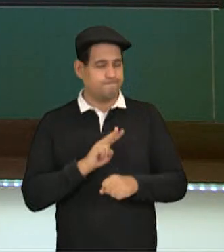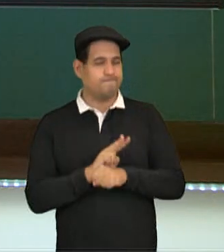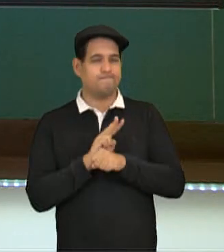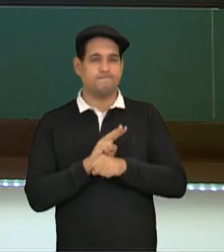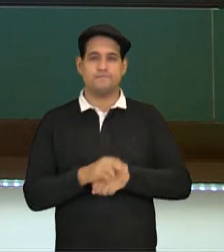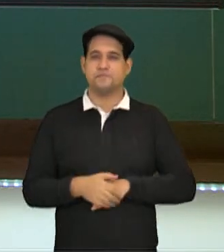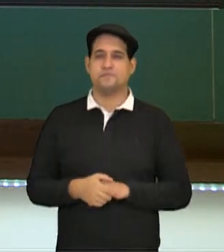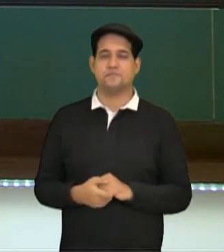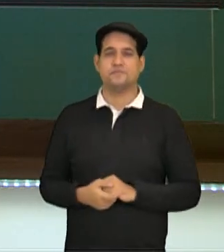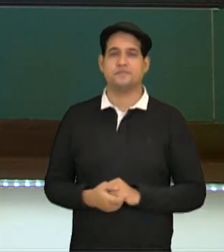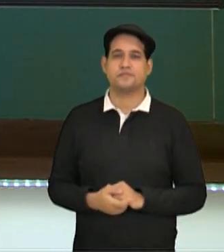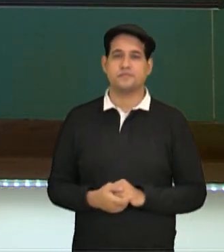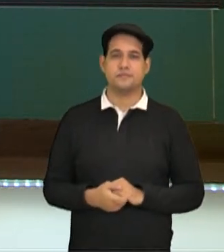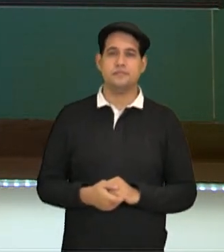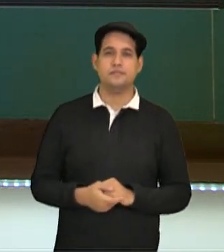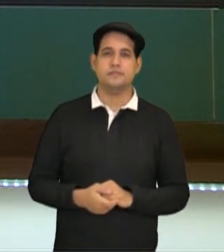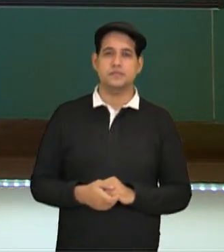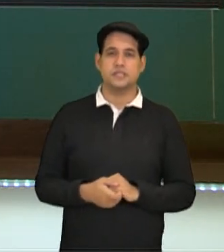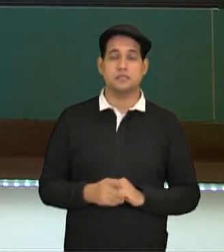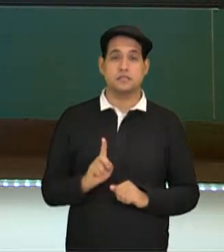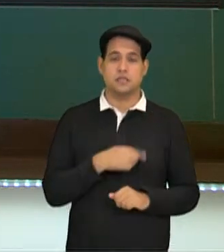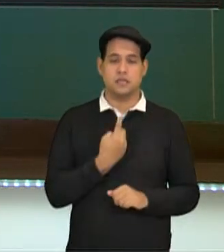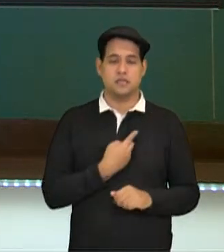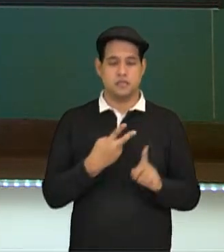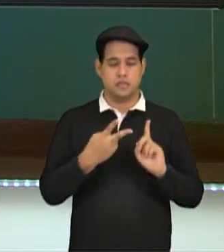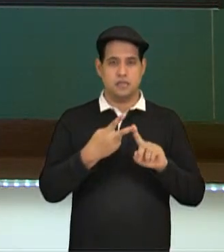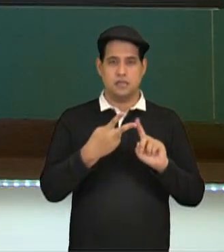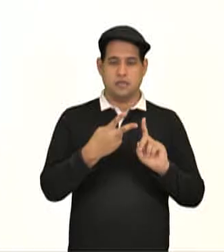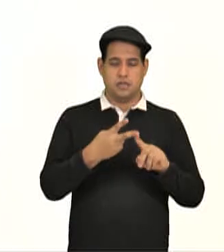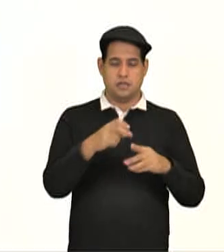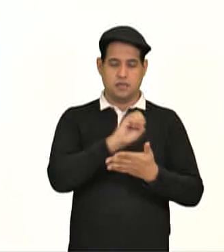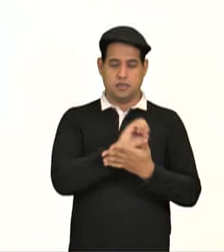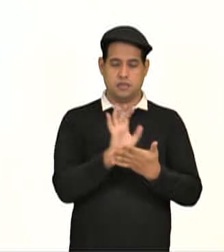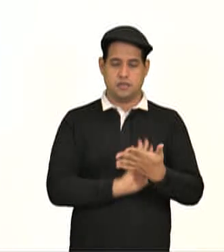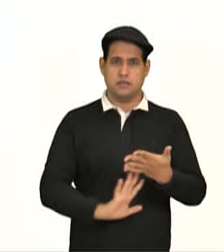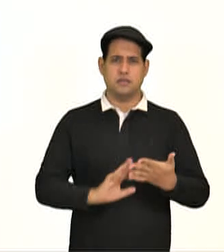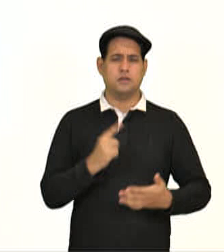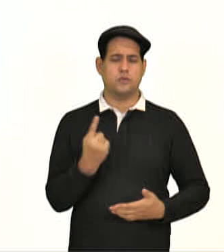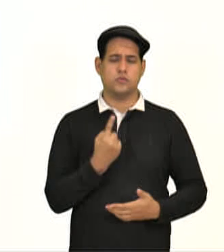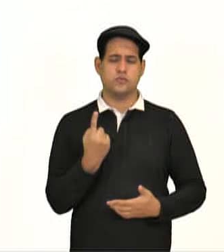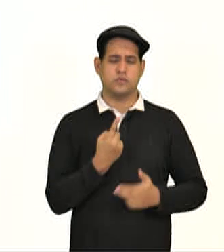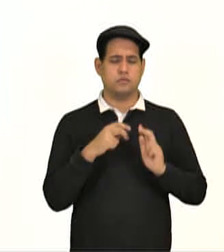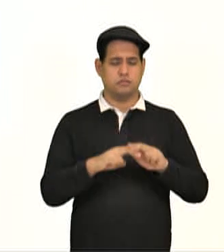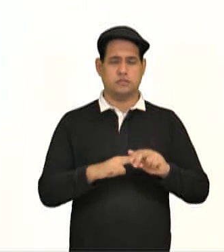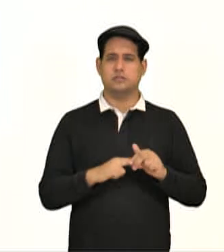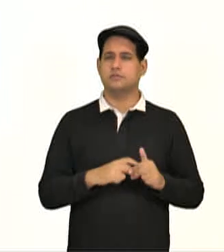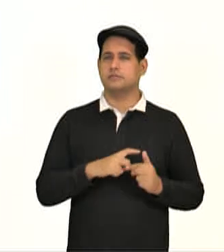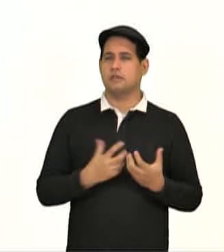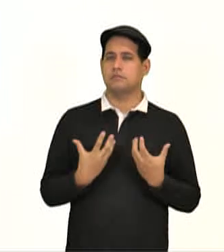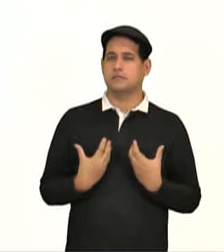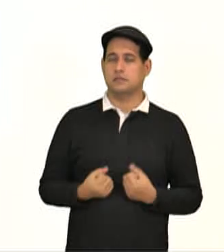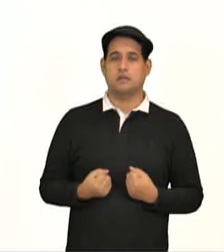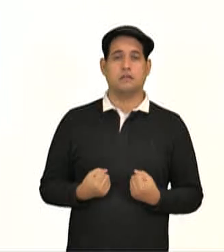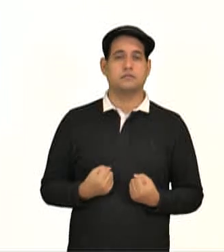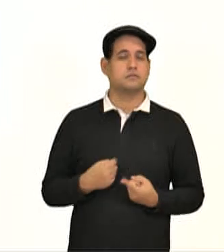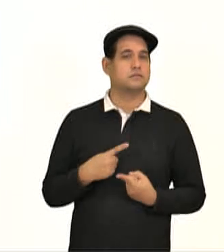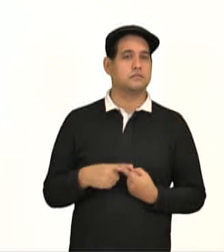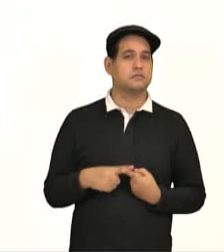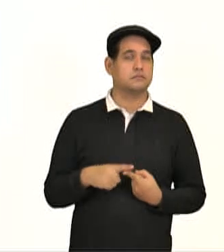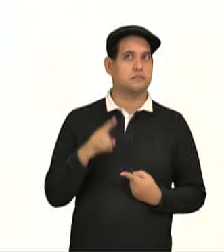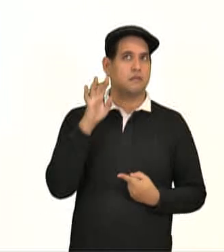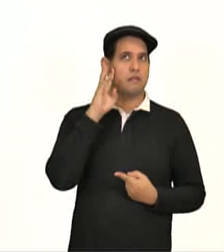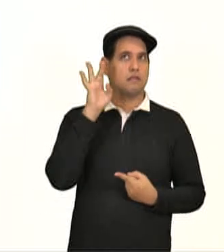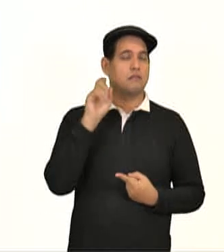cuidadosa. E vamos para a nossa segunda atividade. A única razão de eu ter aceitado isso é porque